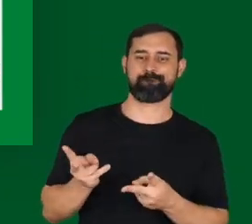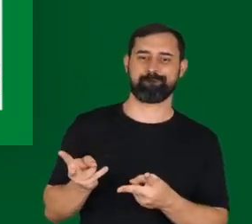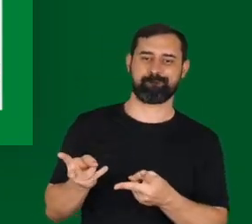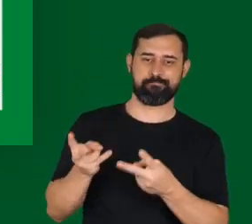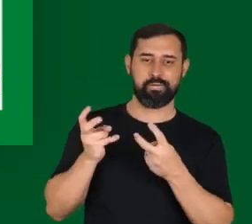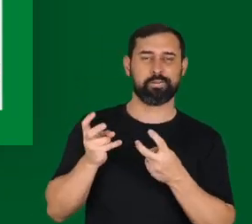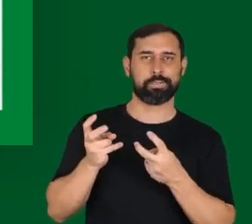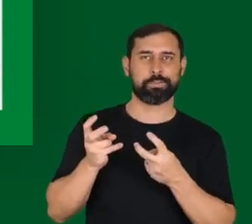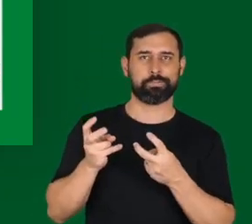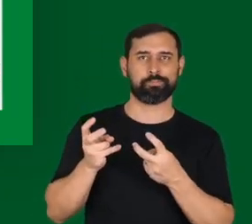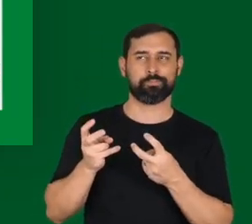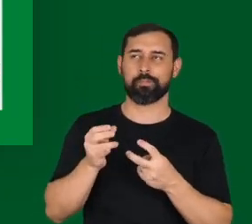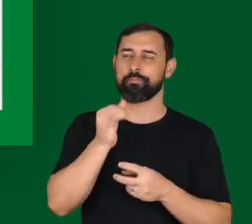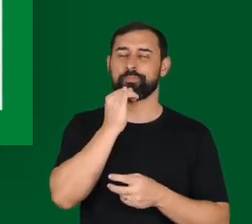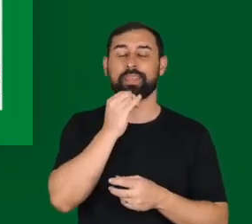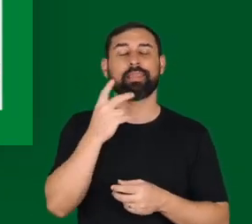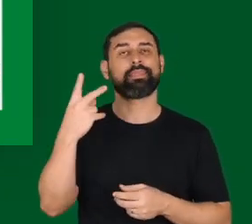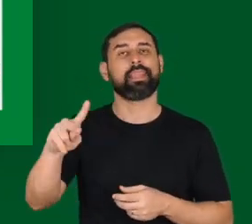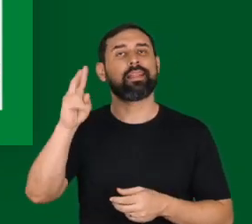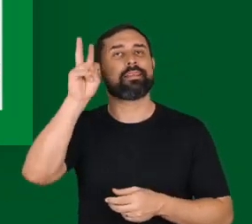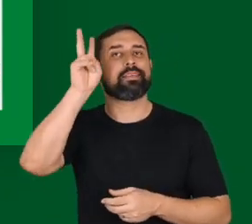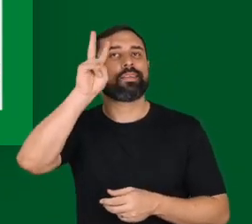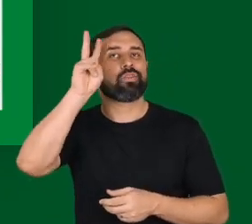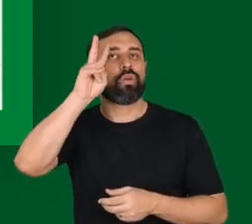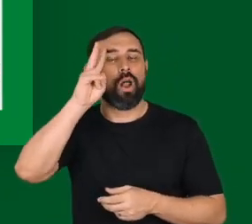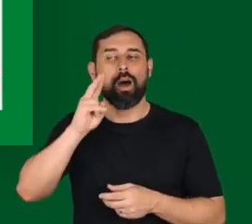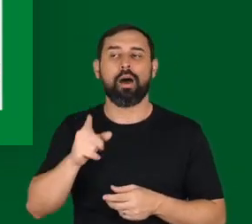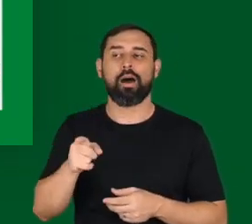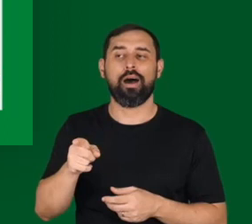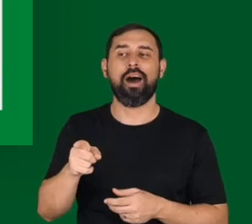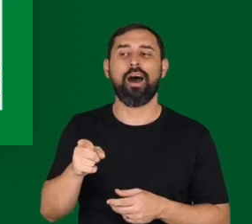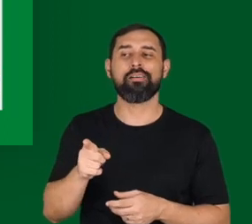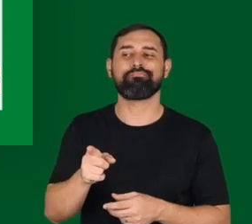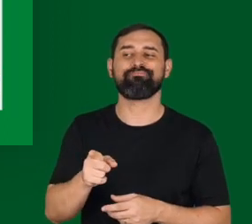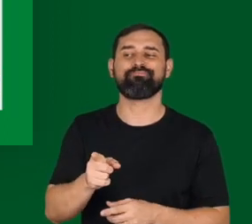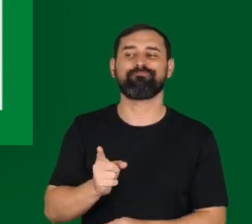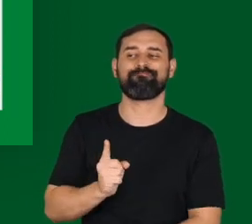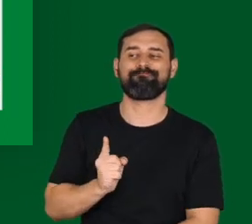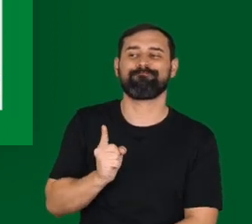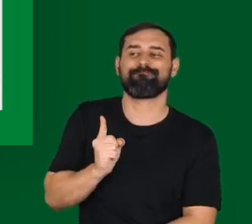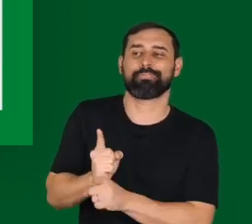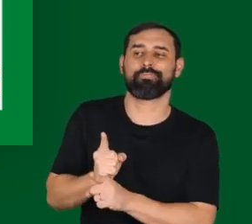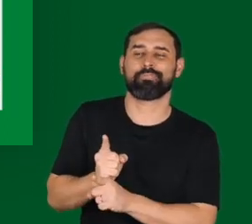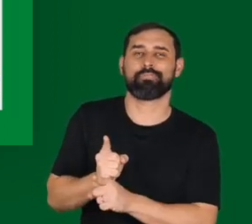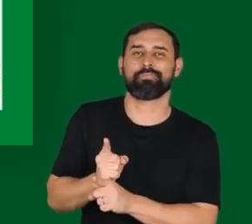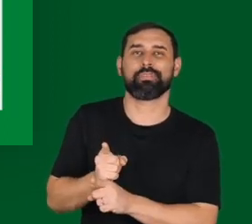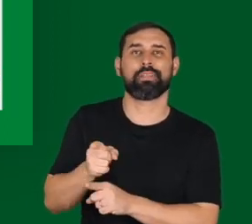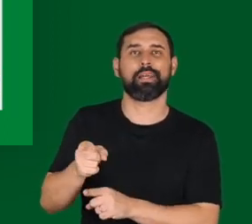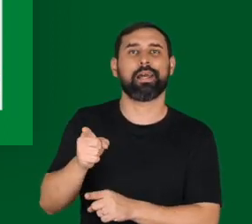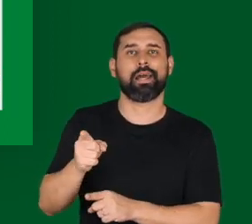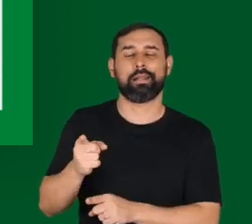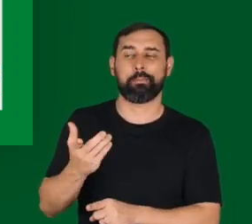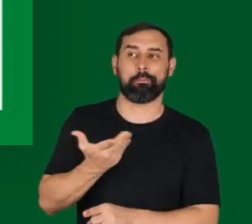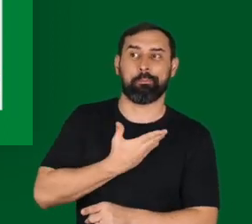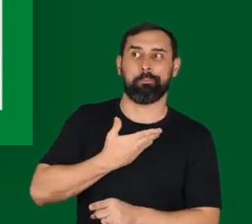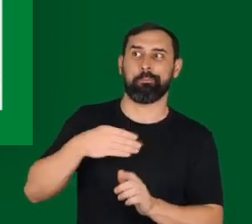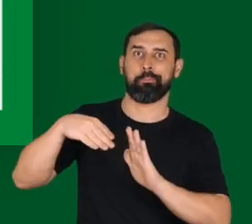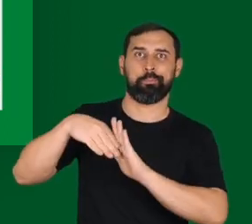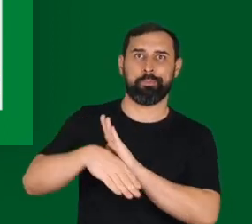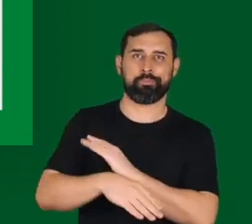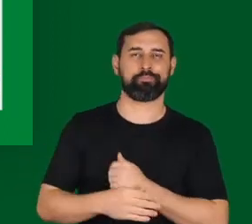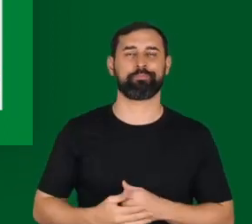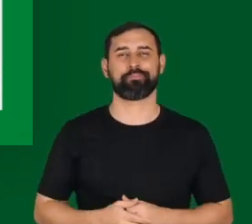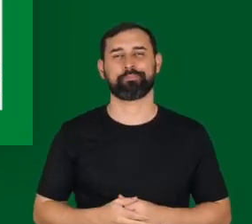observar apenas na história ali, quais os sinais que a gente já pode suspeitar ali de agravamento da criança.